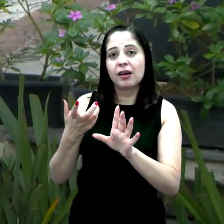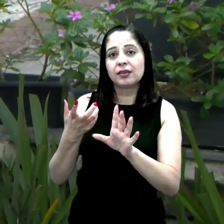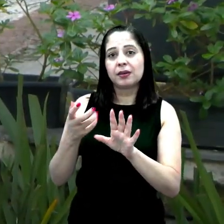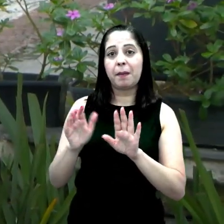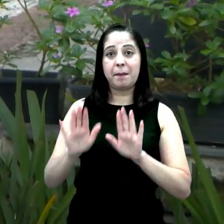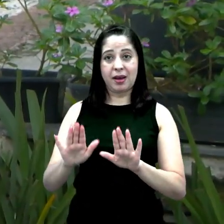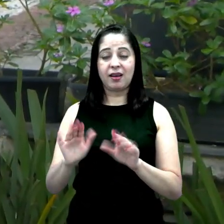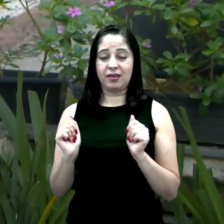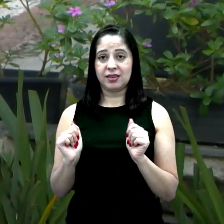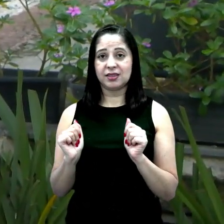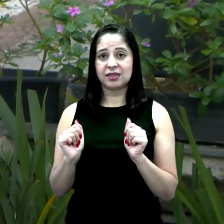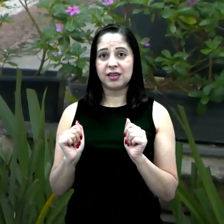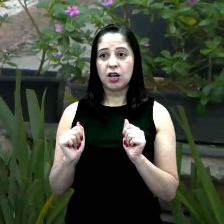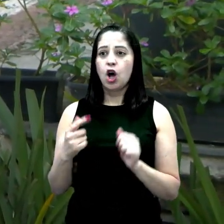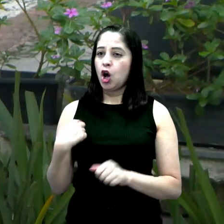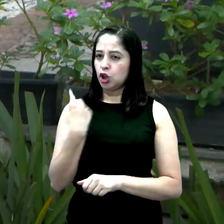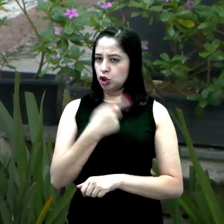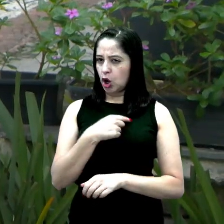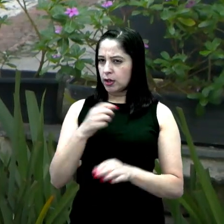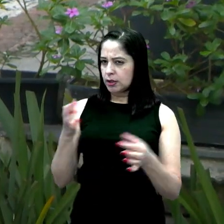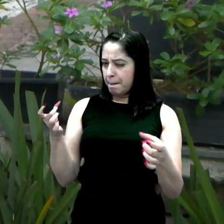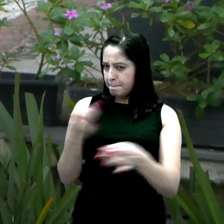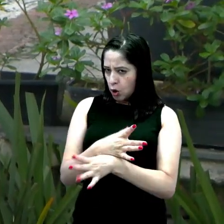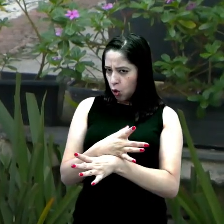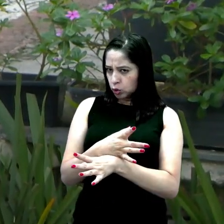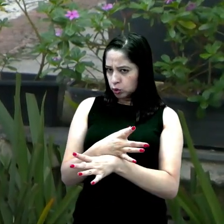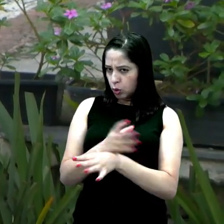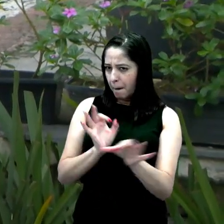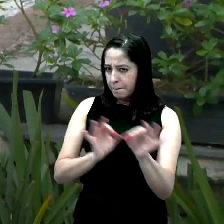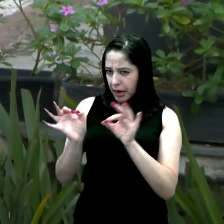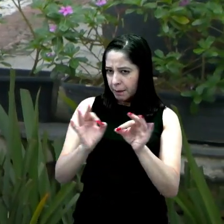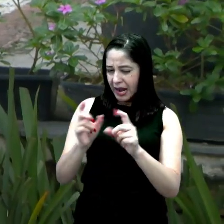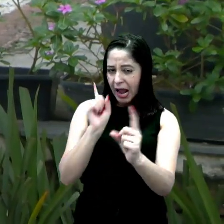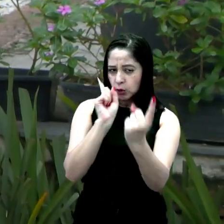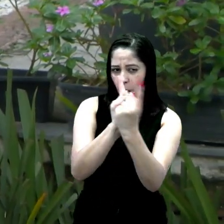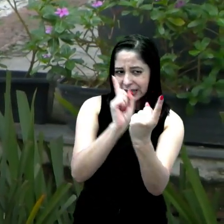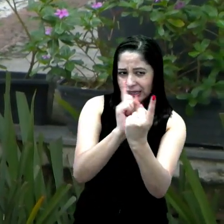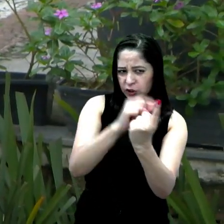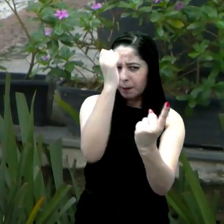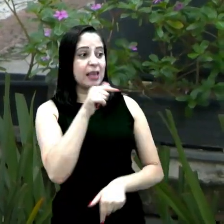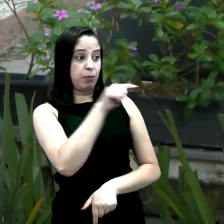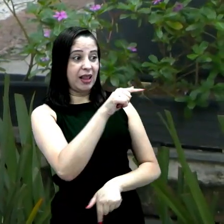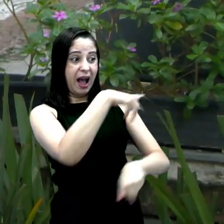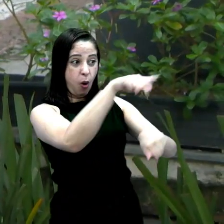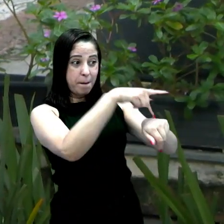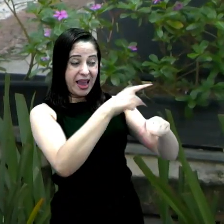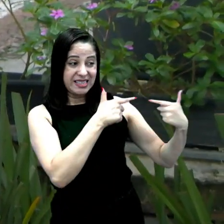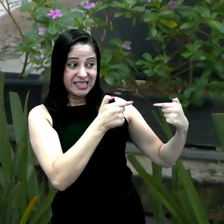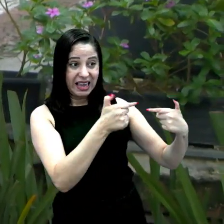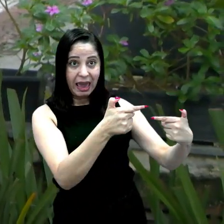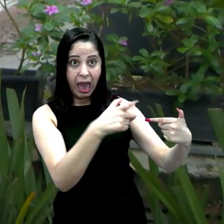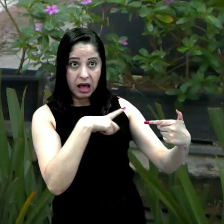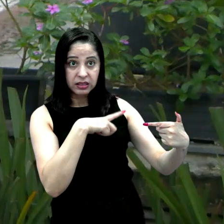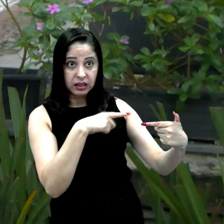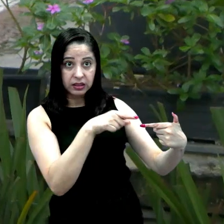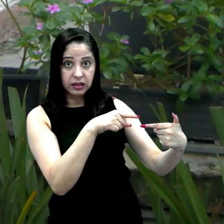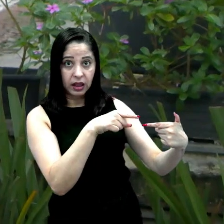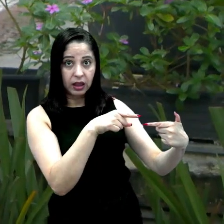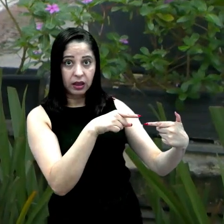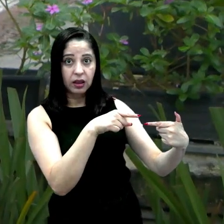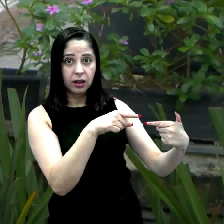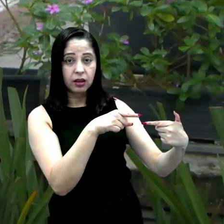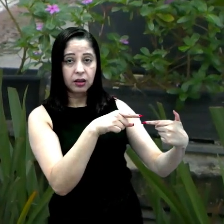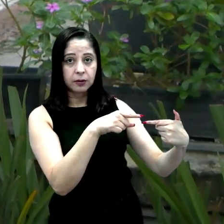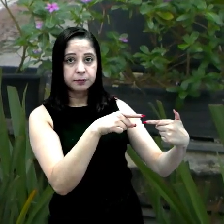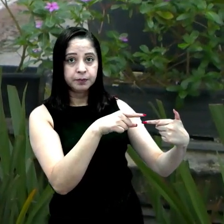mais sensível, e que tem que ter uma ajuda certa de política. Se está acontecendo uma guerra lá, tem momentos, tipo, tem